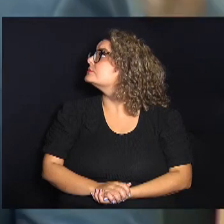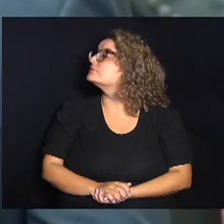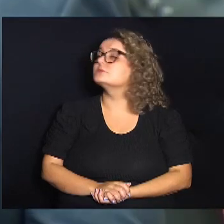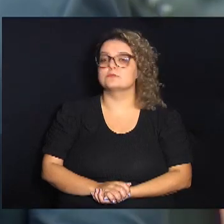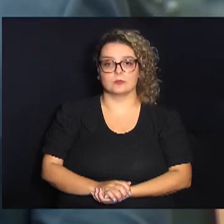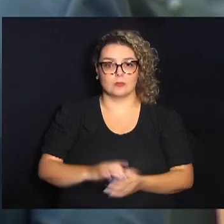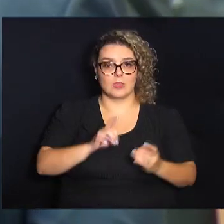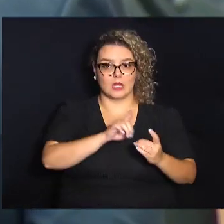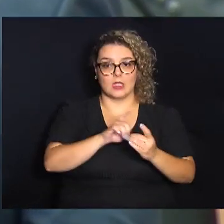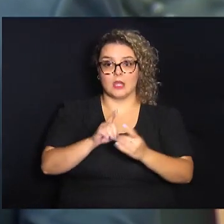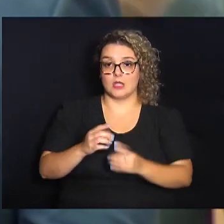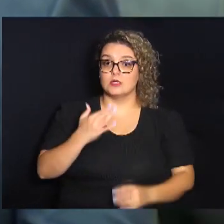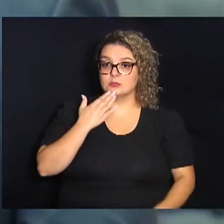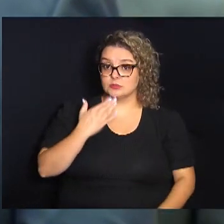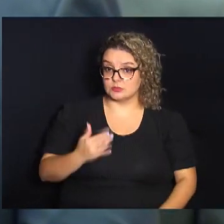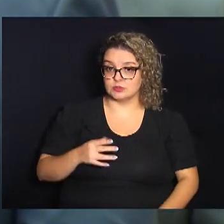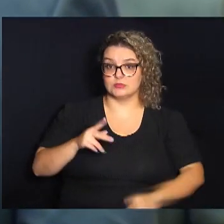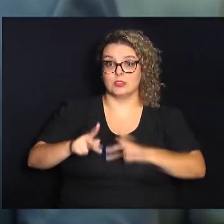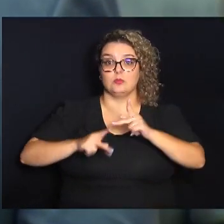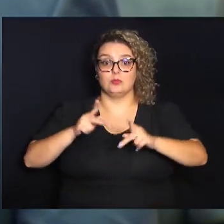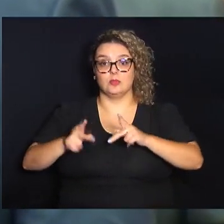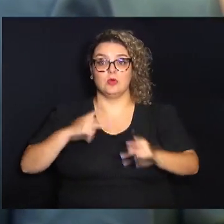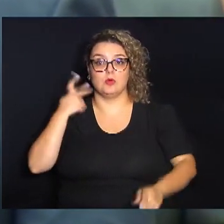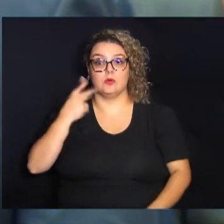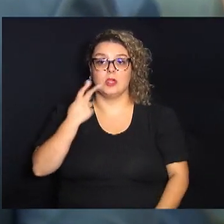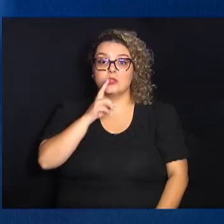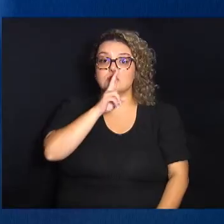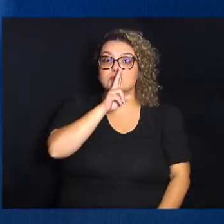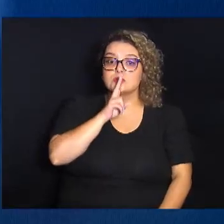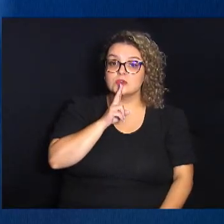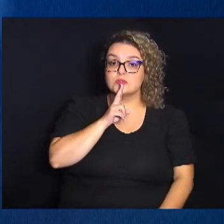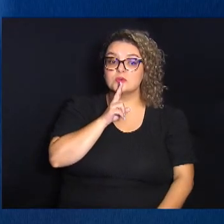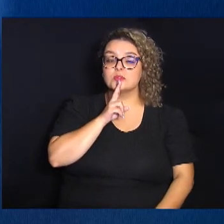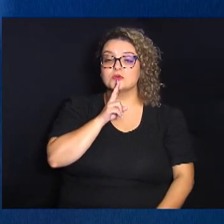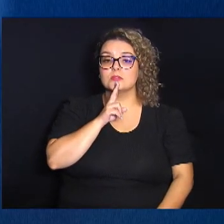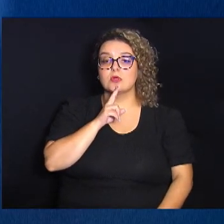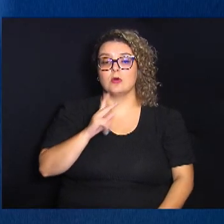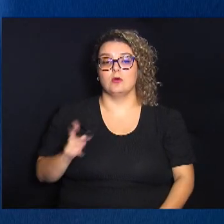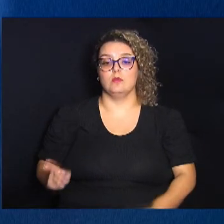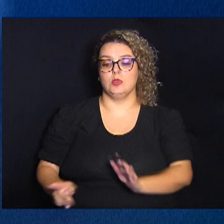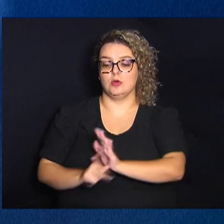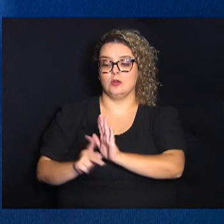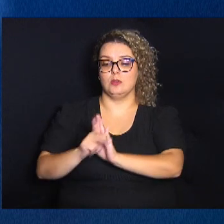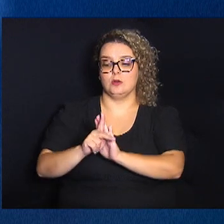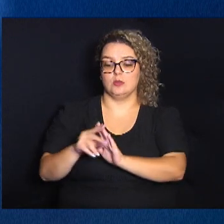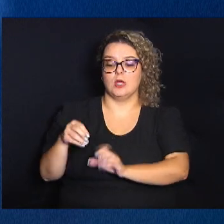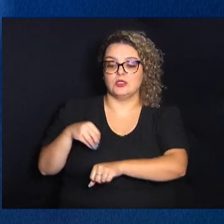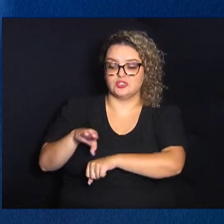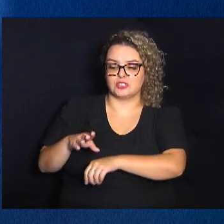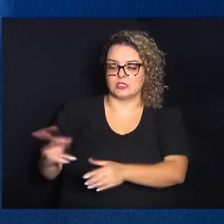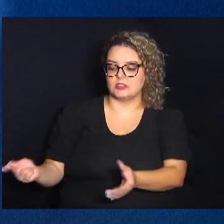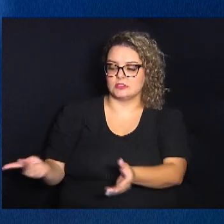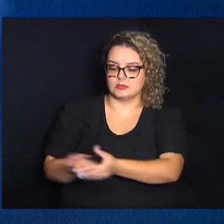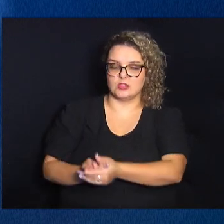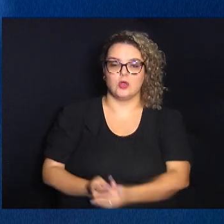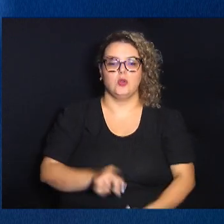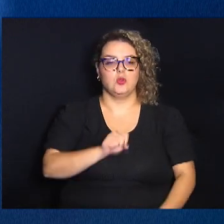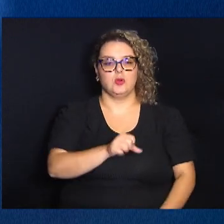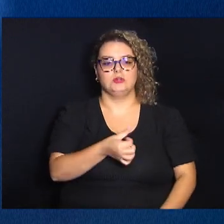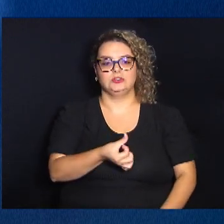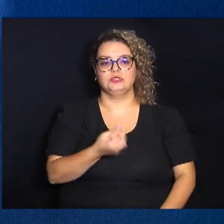Atendendo a demandas da população, o vereador Nelson Ostri protocolou a indicação 862